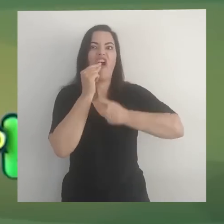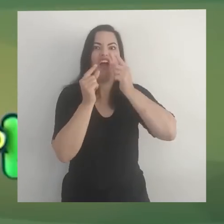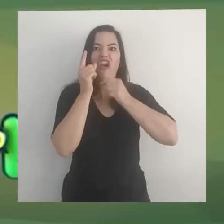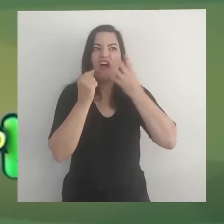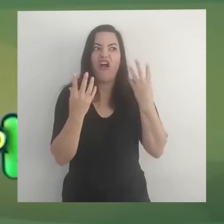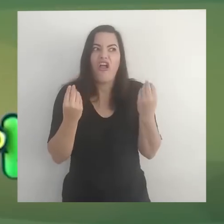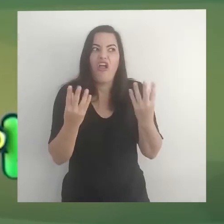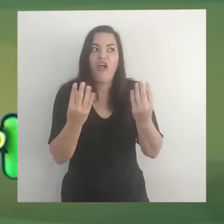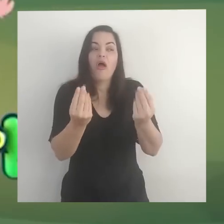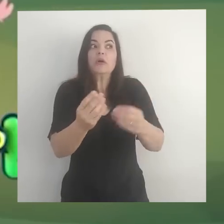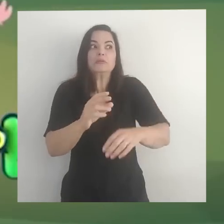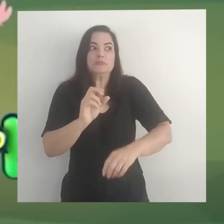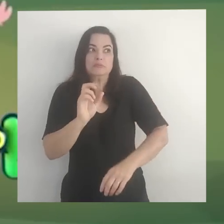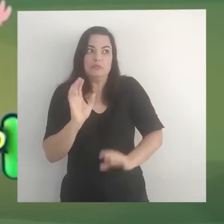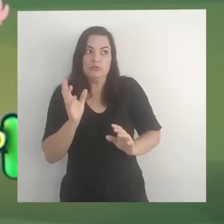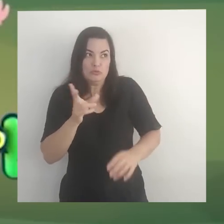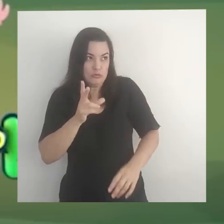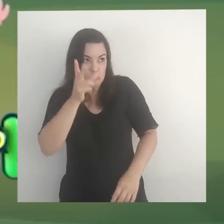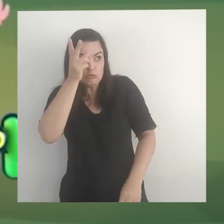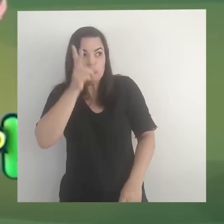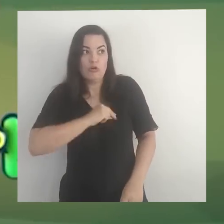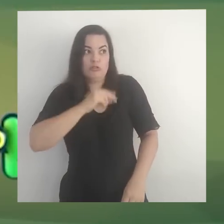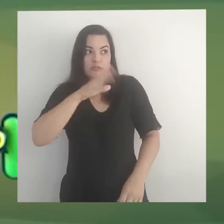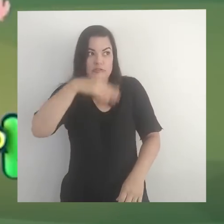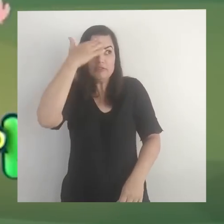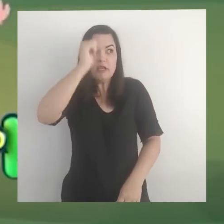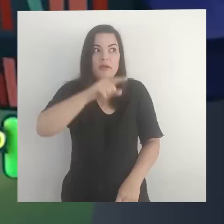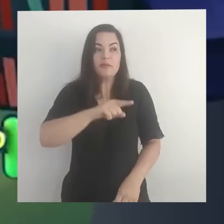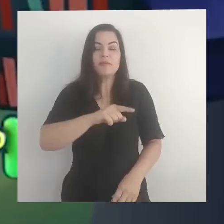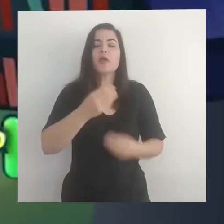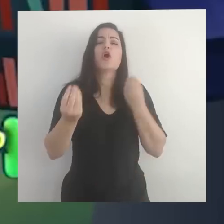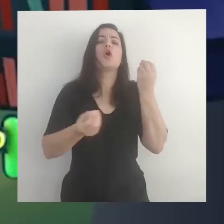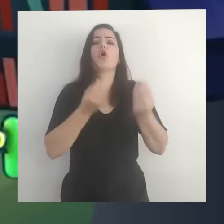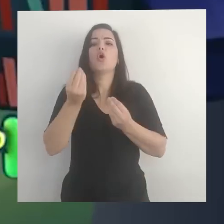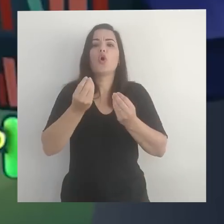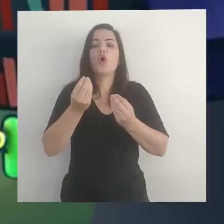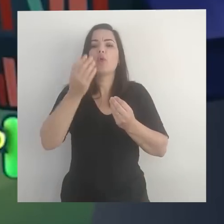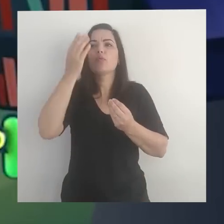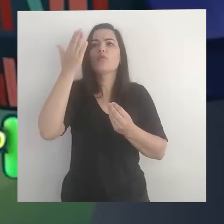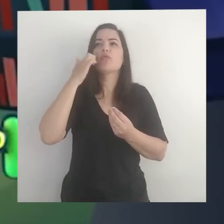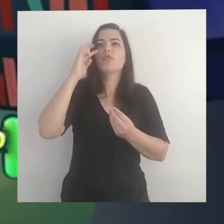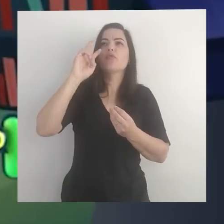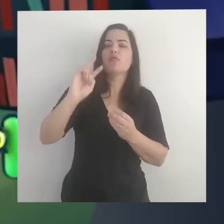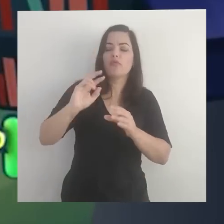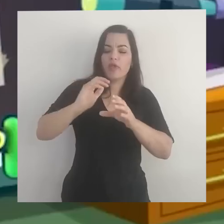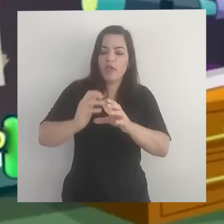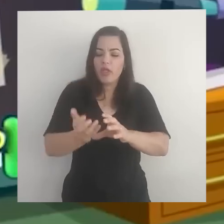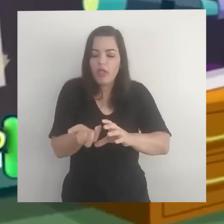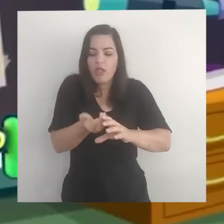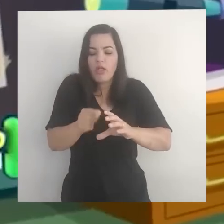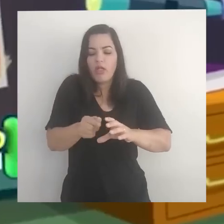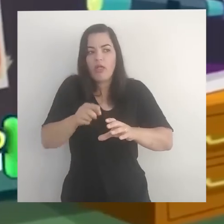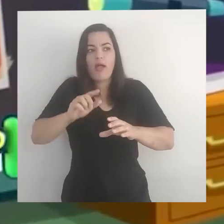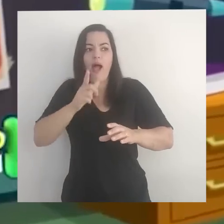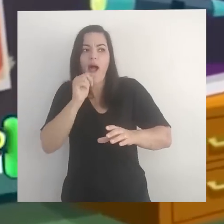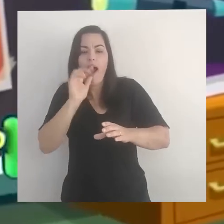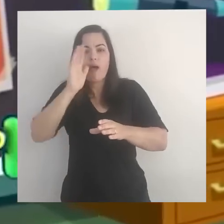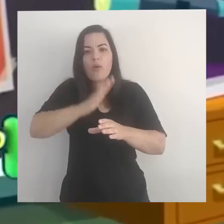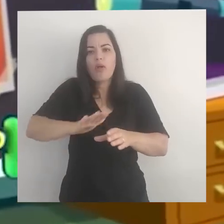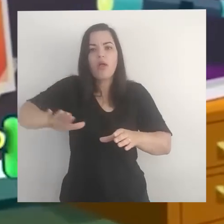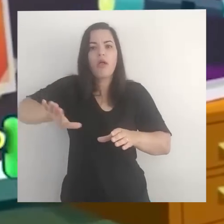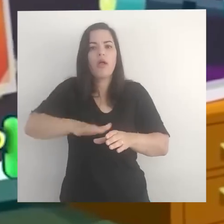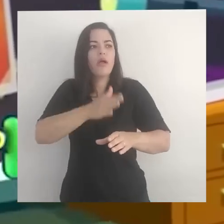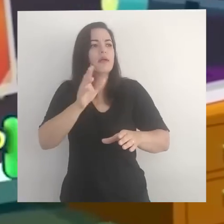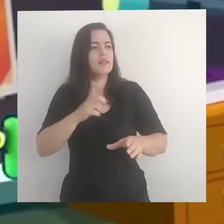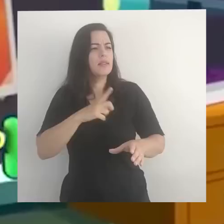gente vai descobrir se esses buracos em Marte têm água, hein, Luna? Olha, é o Curiosity. Quem? O